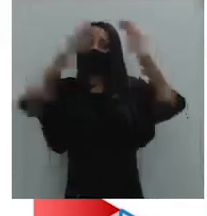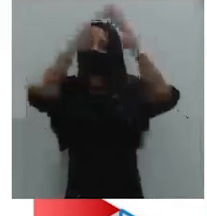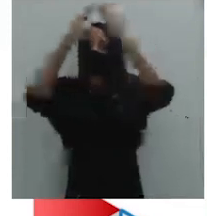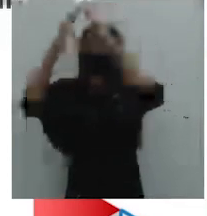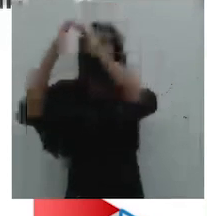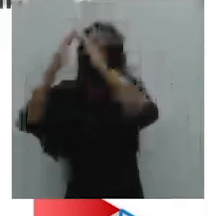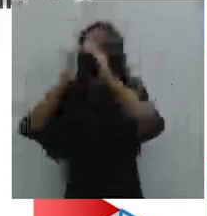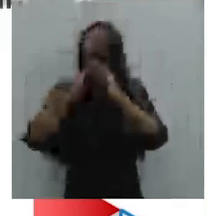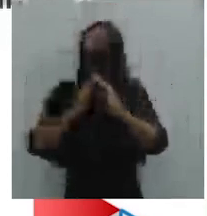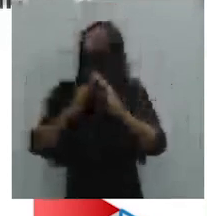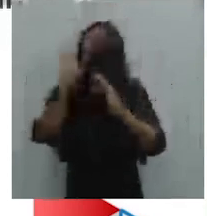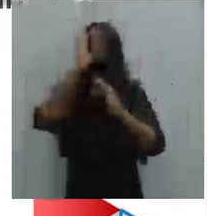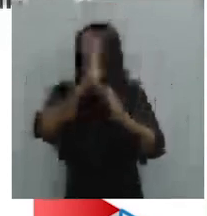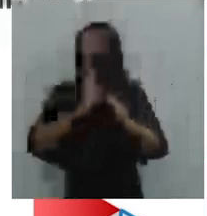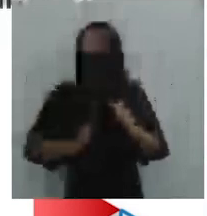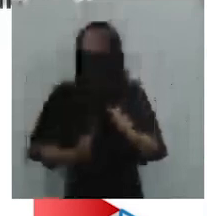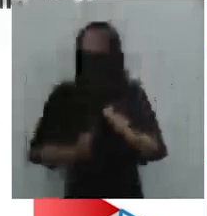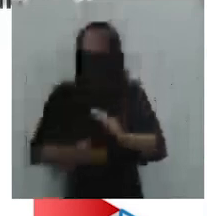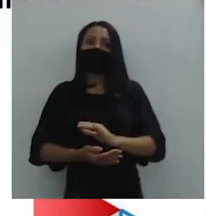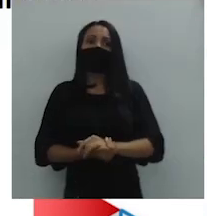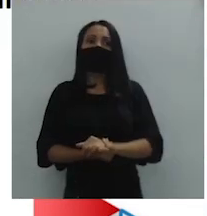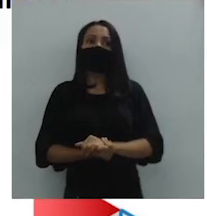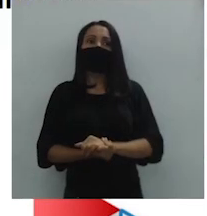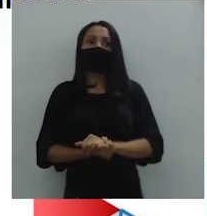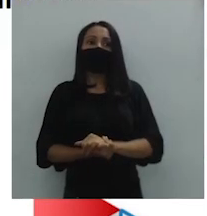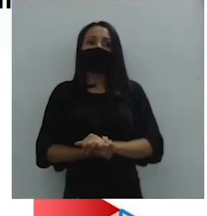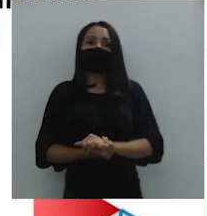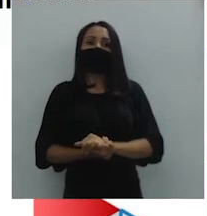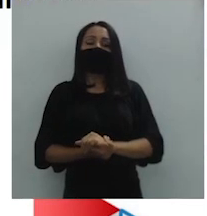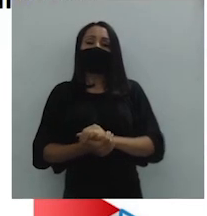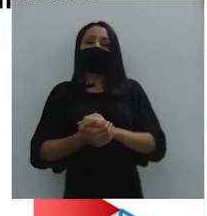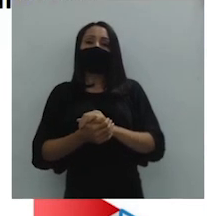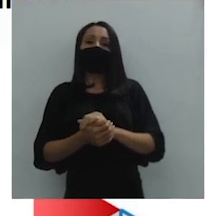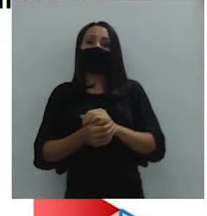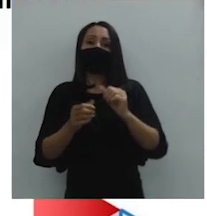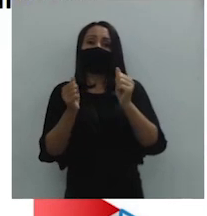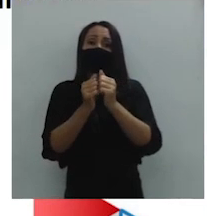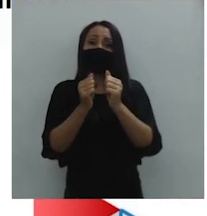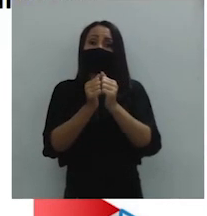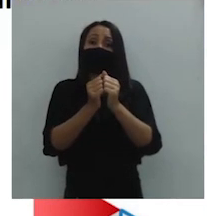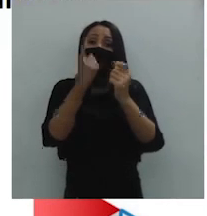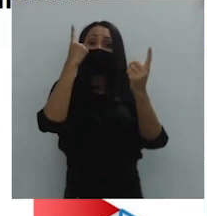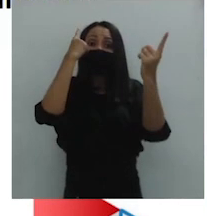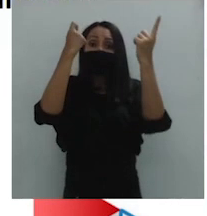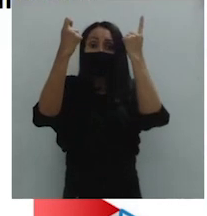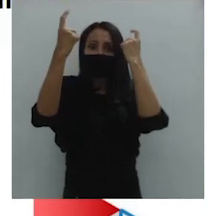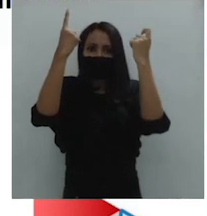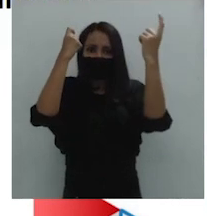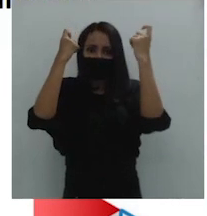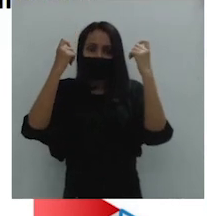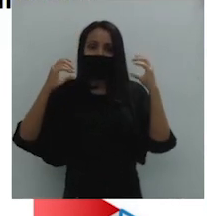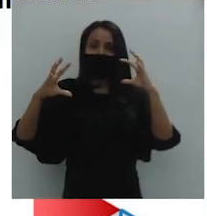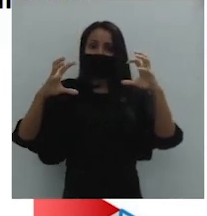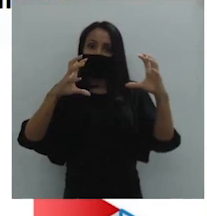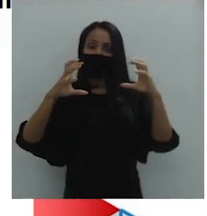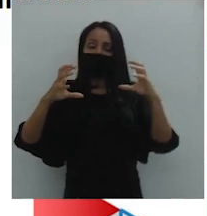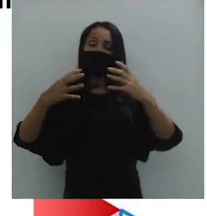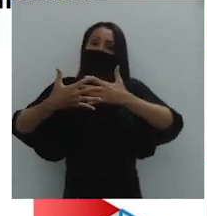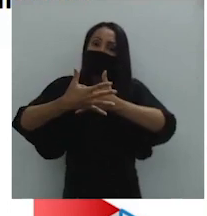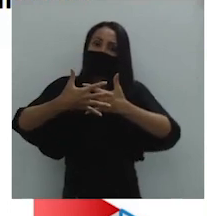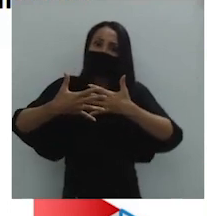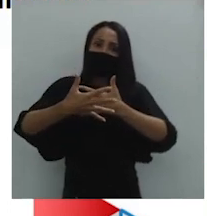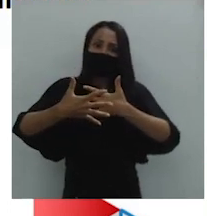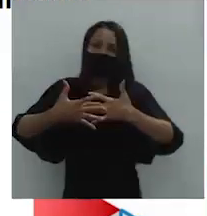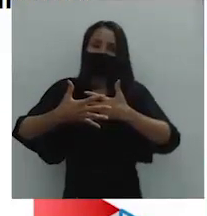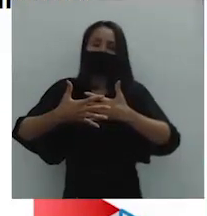no Brasil. E nisso também, junto com elas, vem a violência urbana. Mesmo com o crescimento